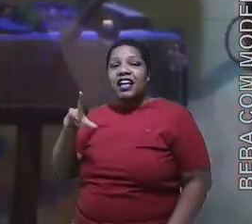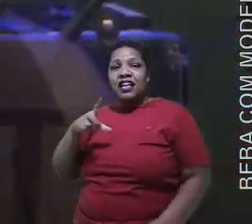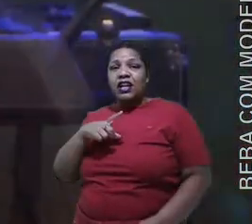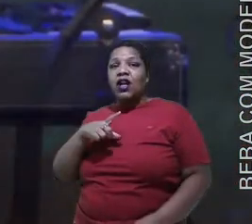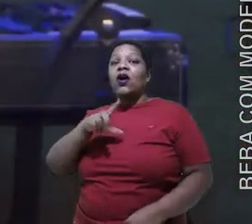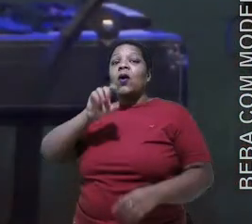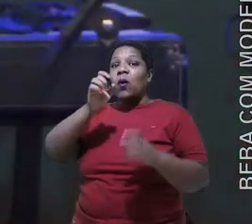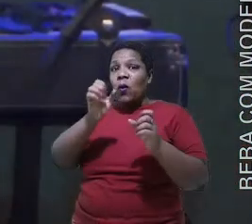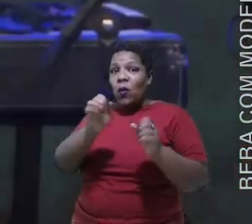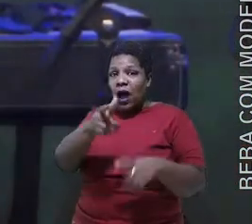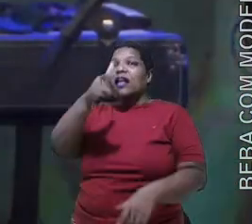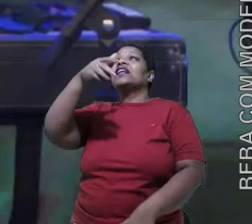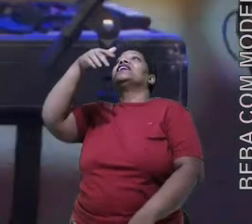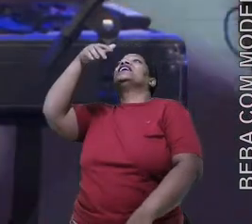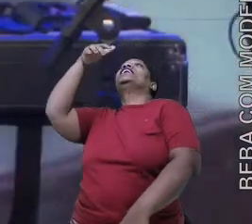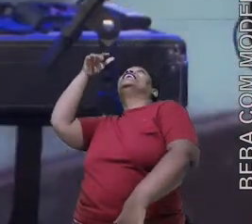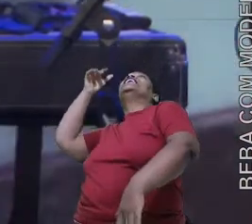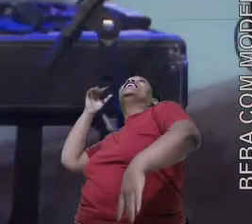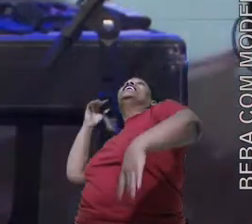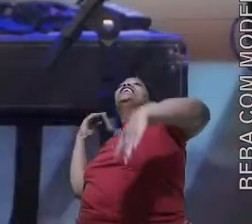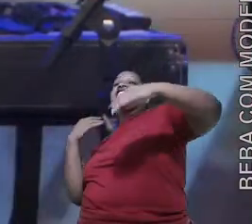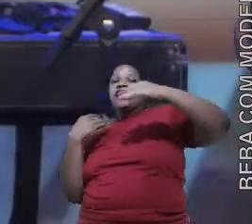E aí